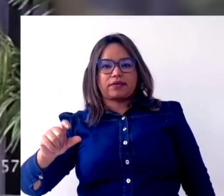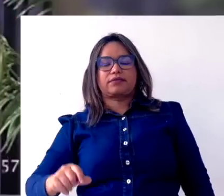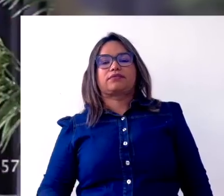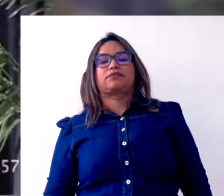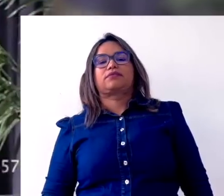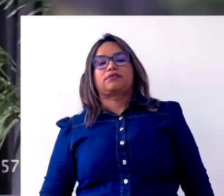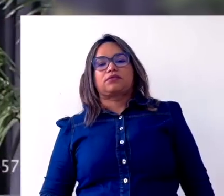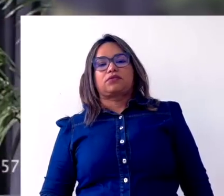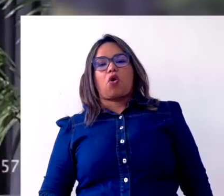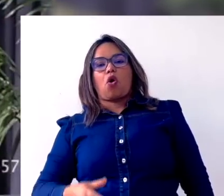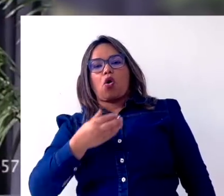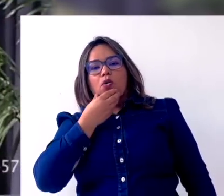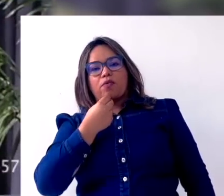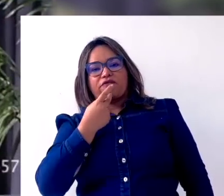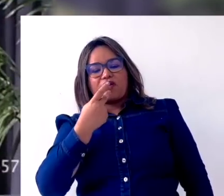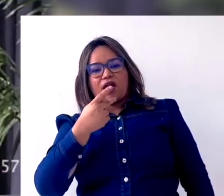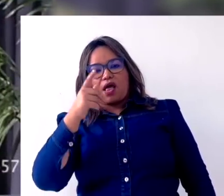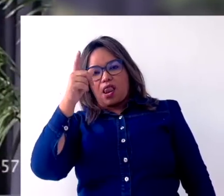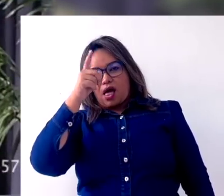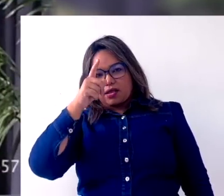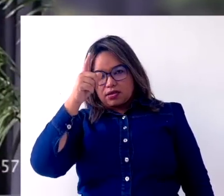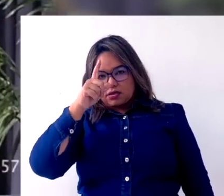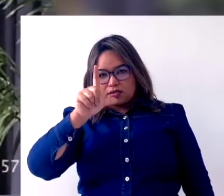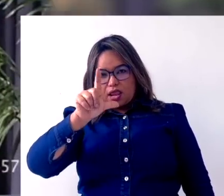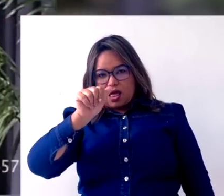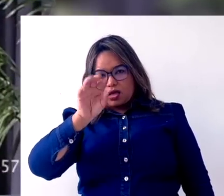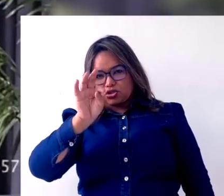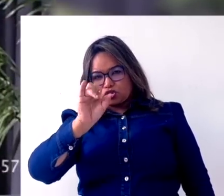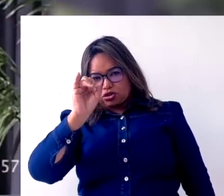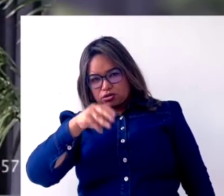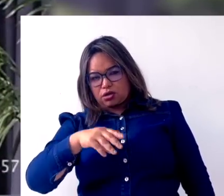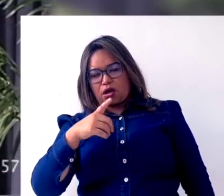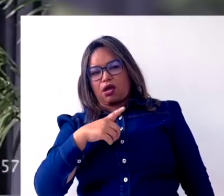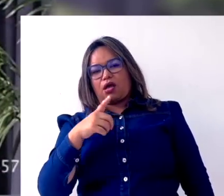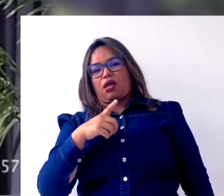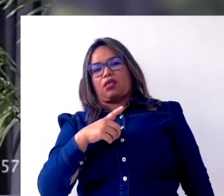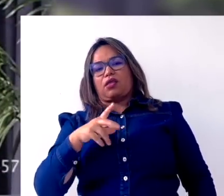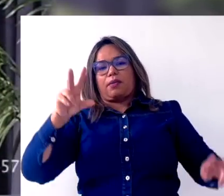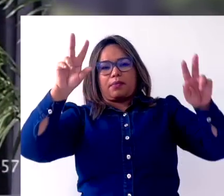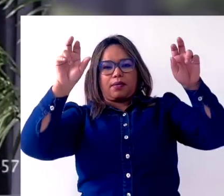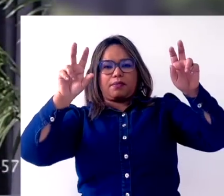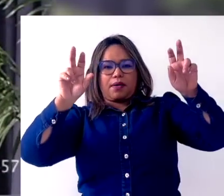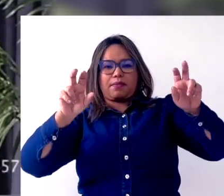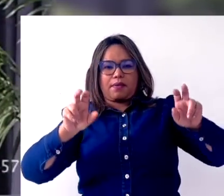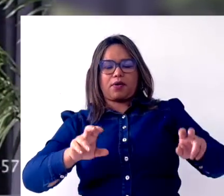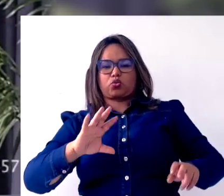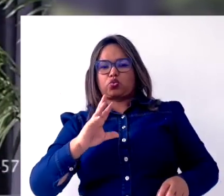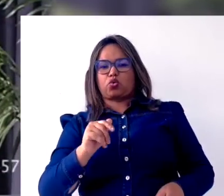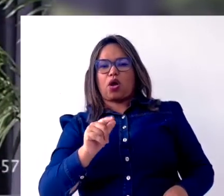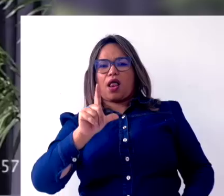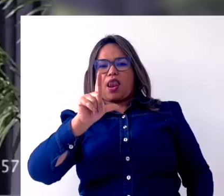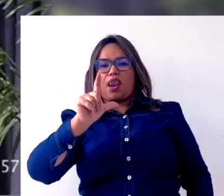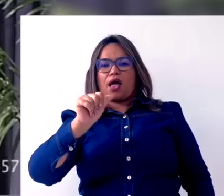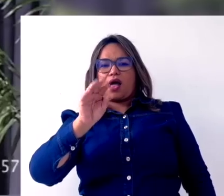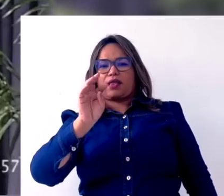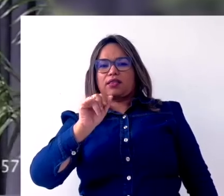666. O homem que fala latim tem todos os seus títulos oficiais escritos em latim. Todos eles